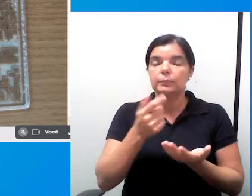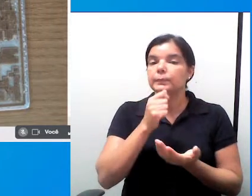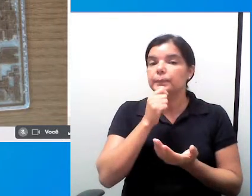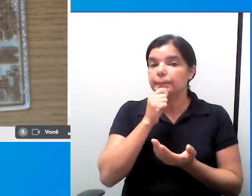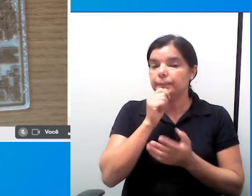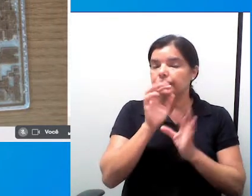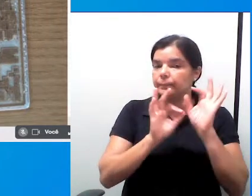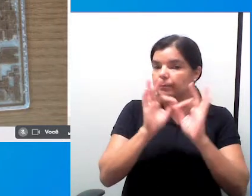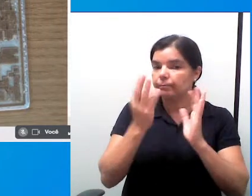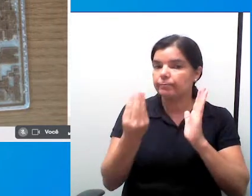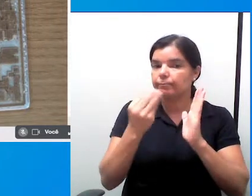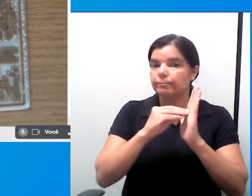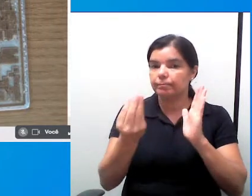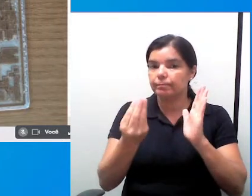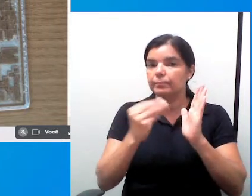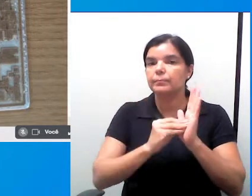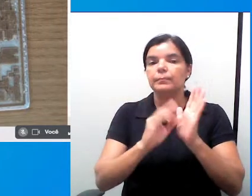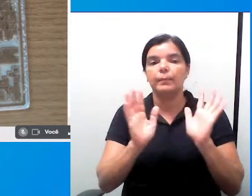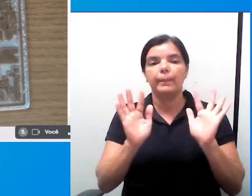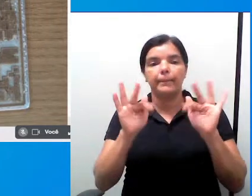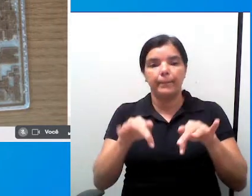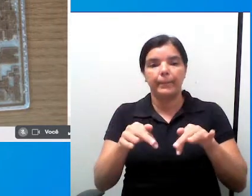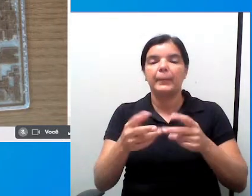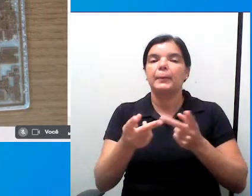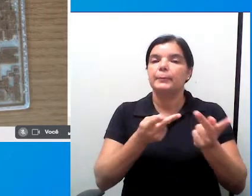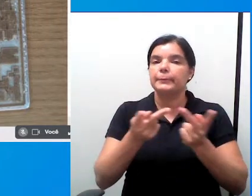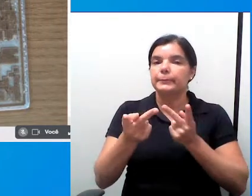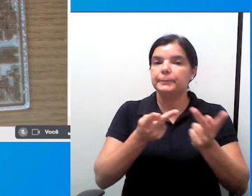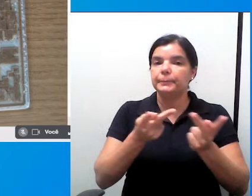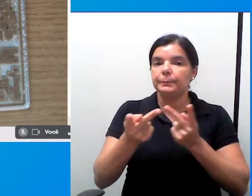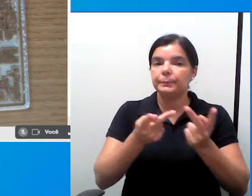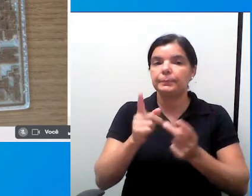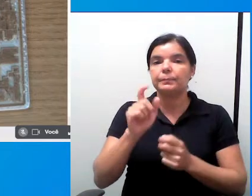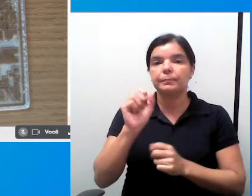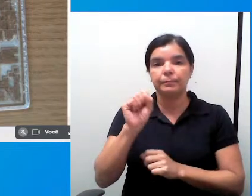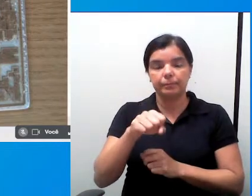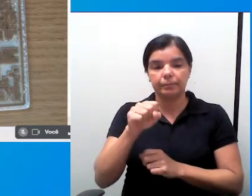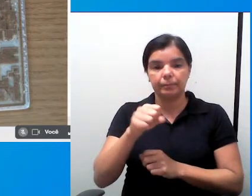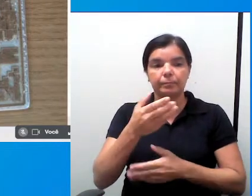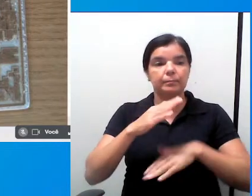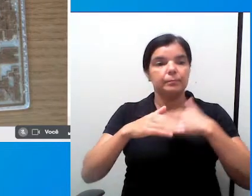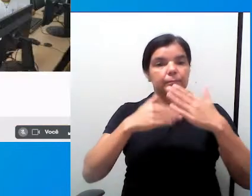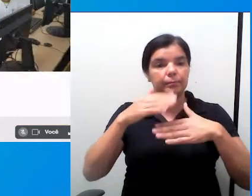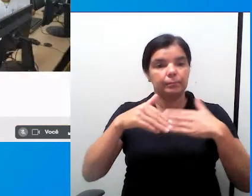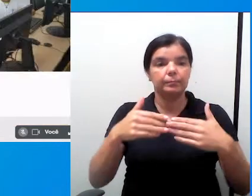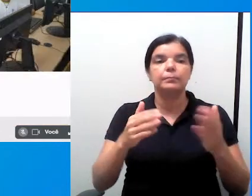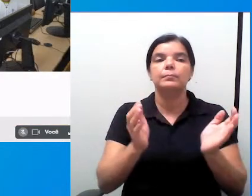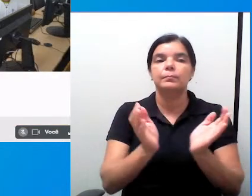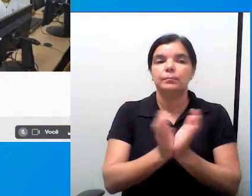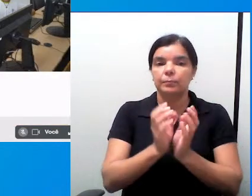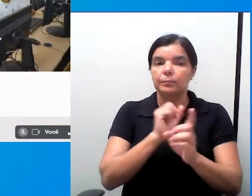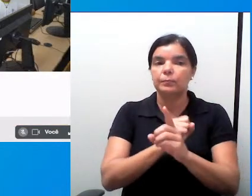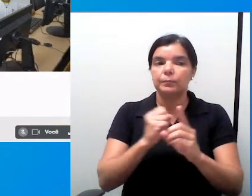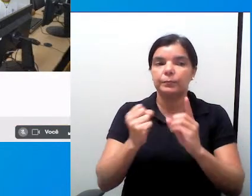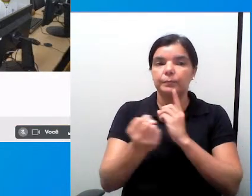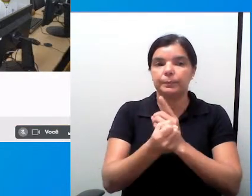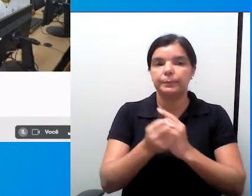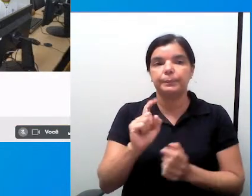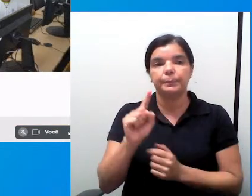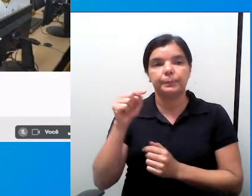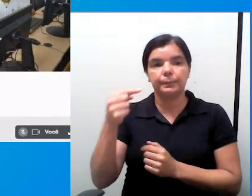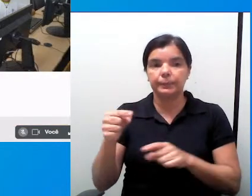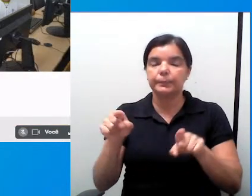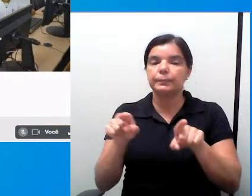vai colocar para finalizar esse projeto, porque aí sim vai envolver a comunidade. Outra